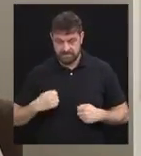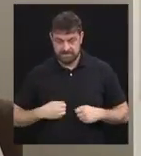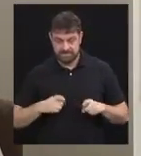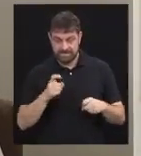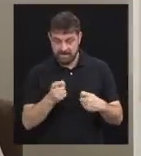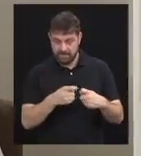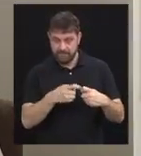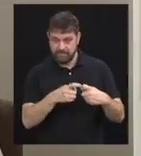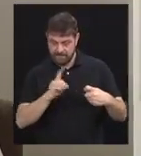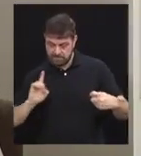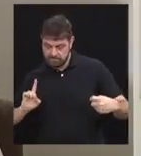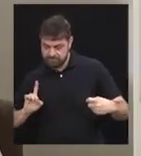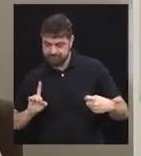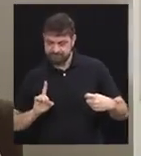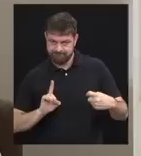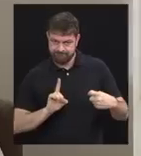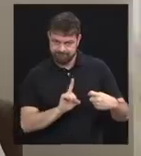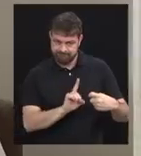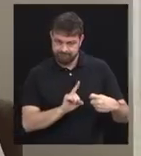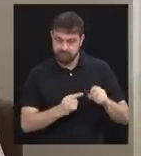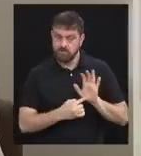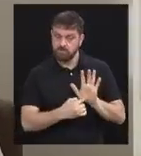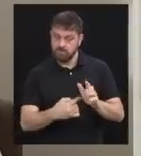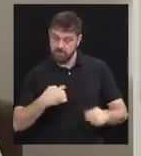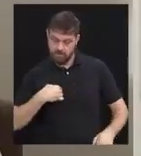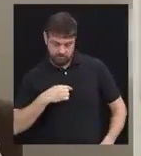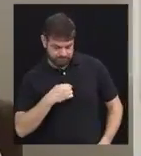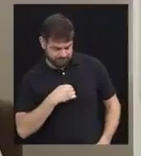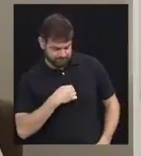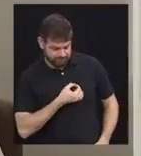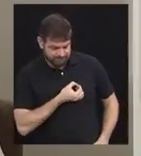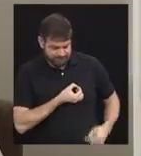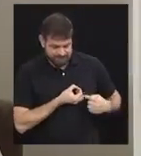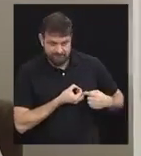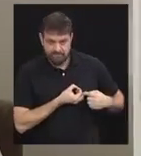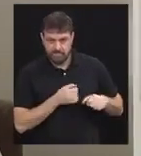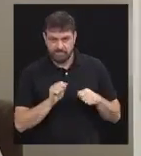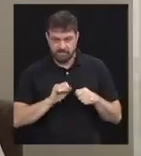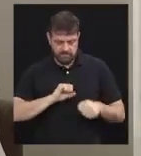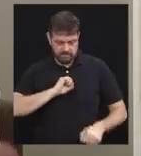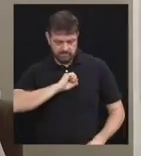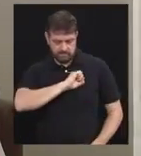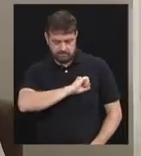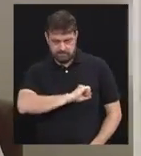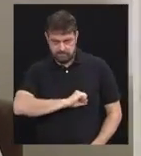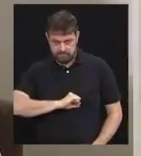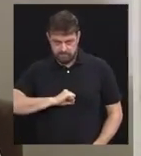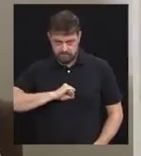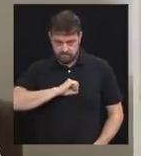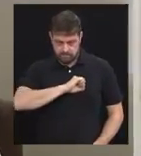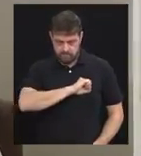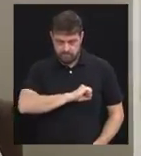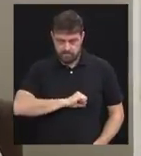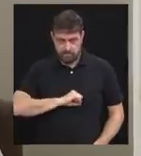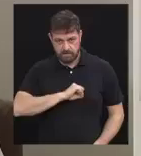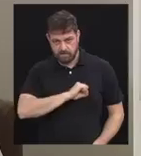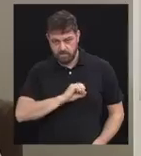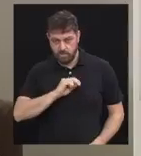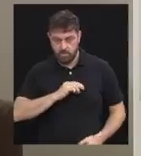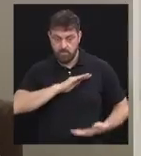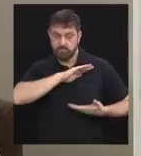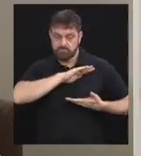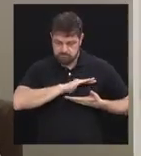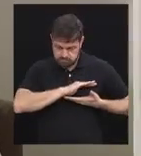um mastologista para poder, então, fazer a ultrassonografia ou a ressonância magnética ou